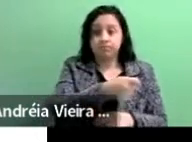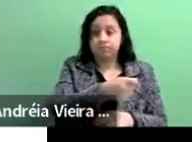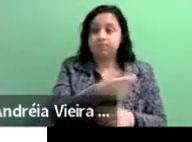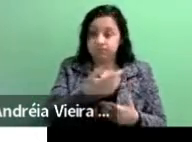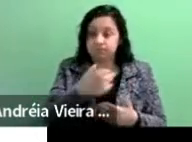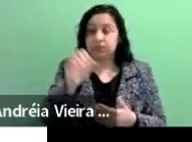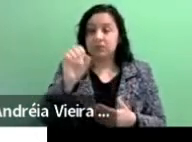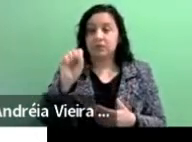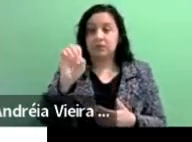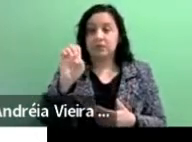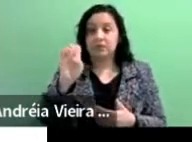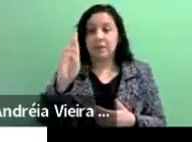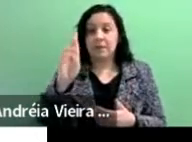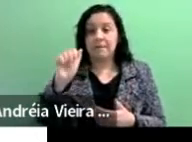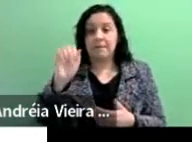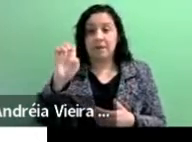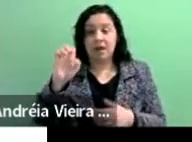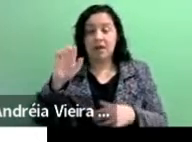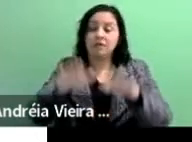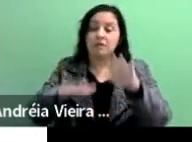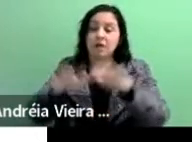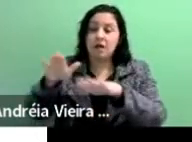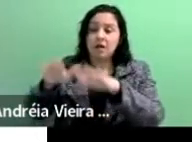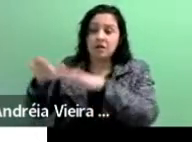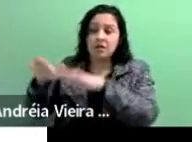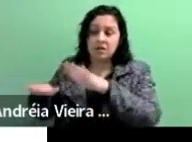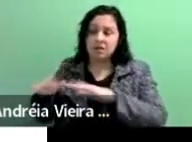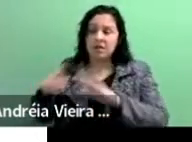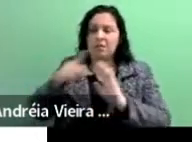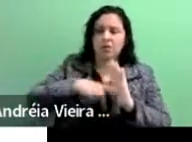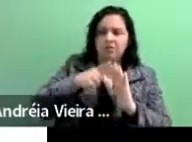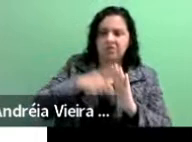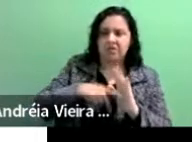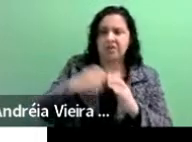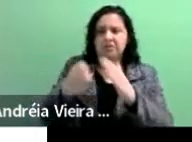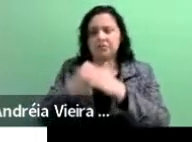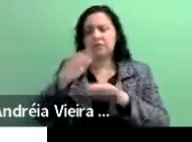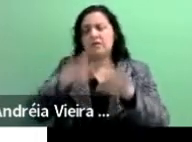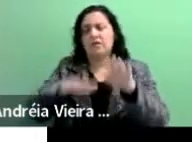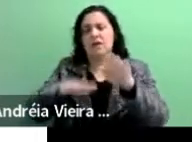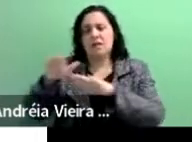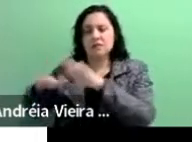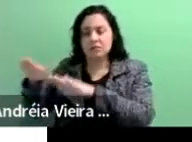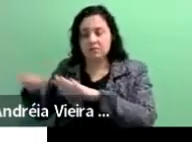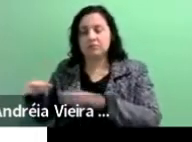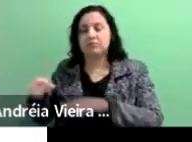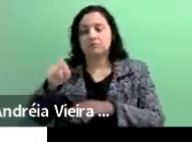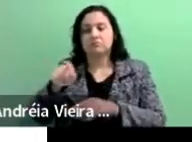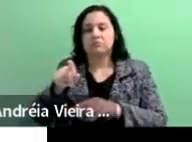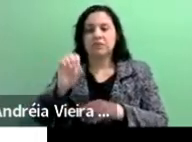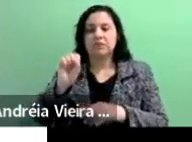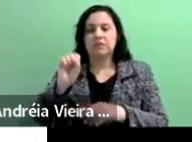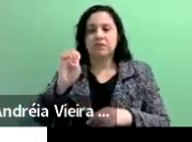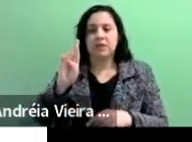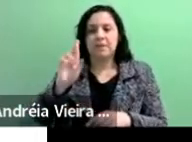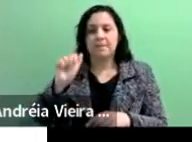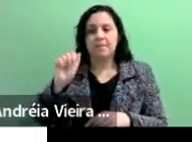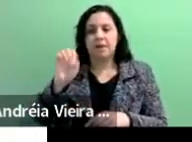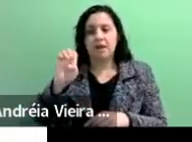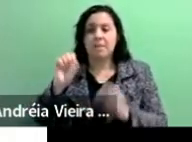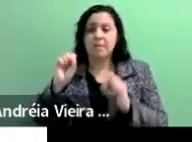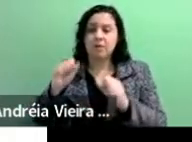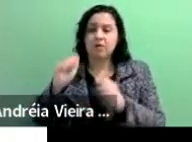caso, projeto a projeto. O micro e pequeno empresário, com apoio do Sebrae, ele pode pagar ali de 5%